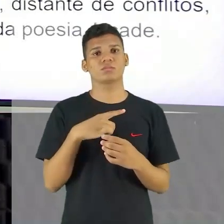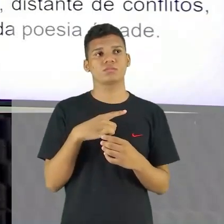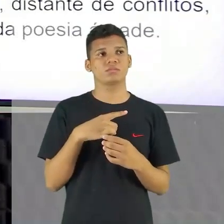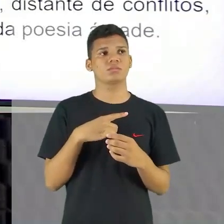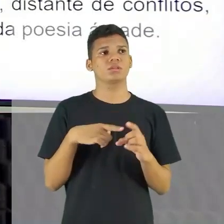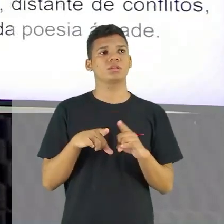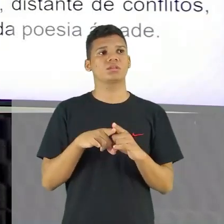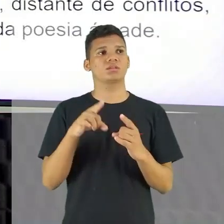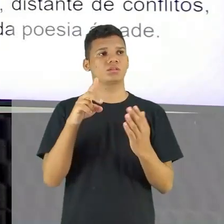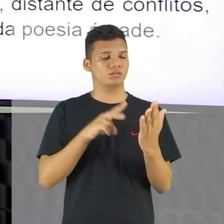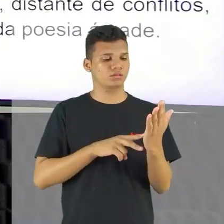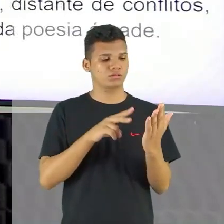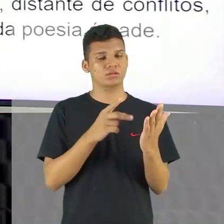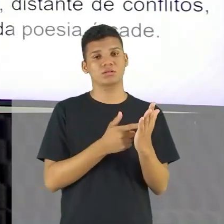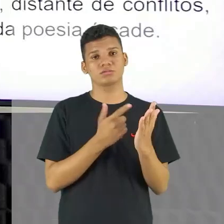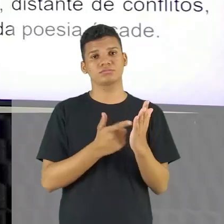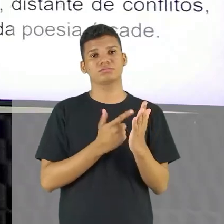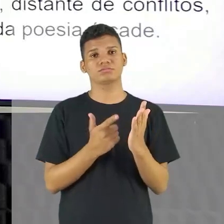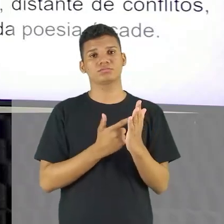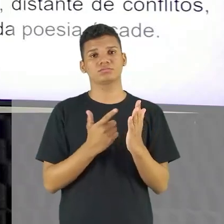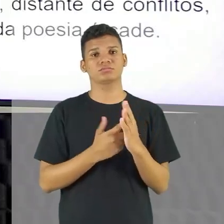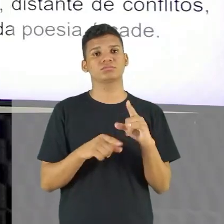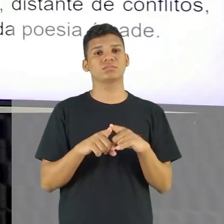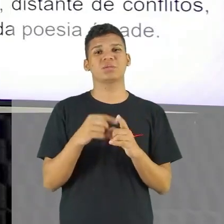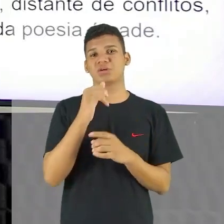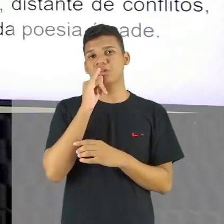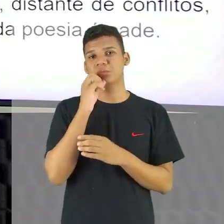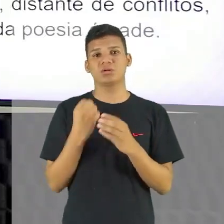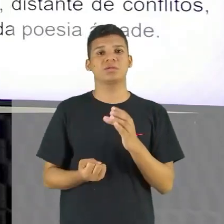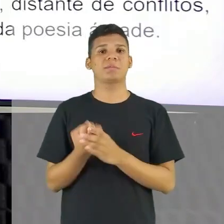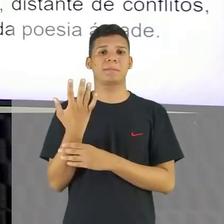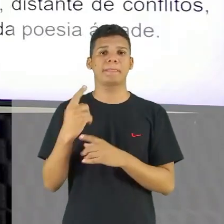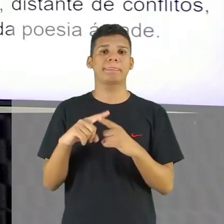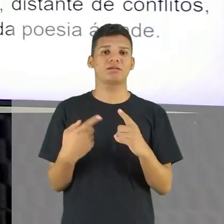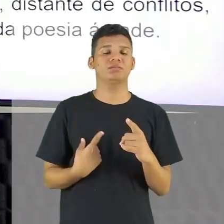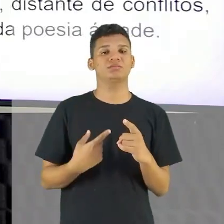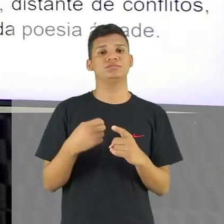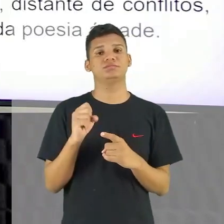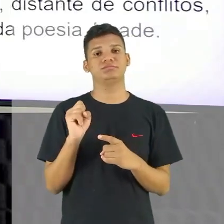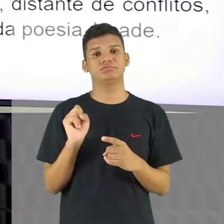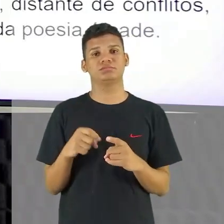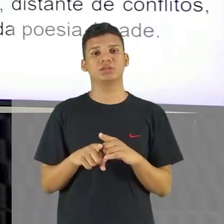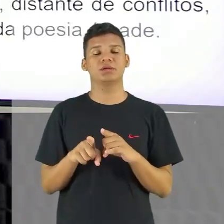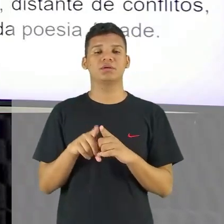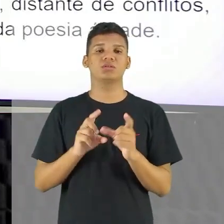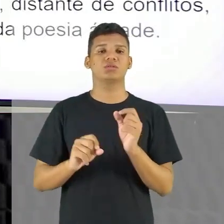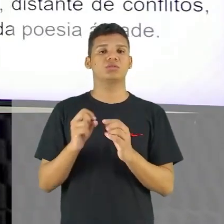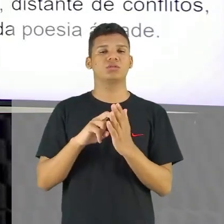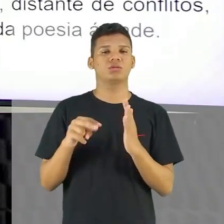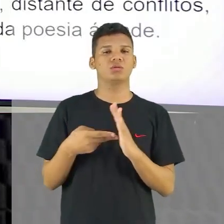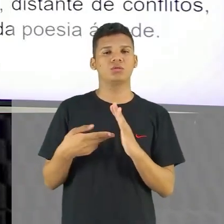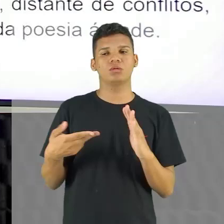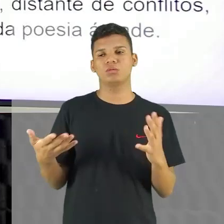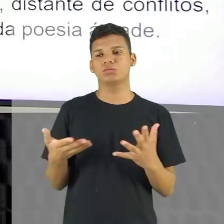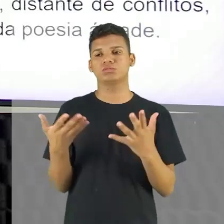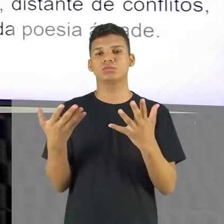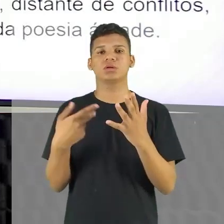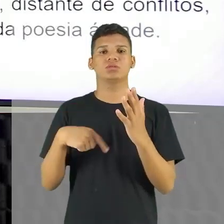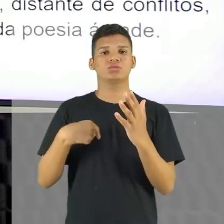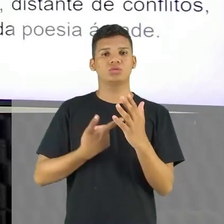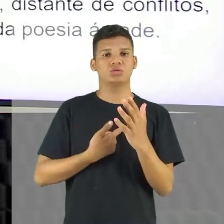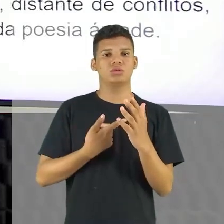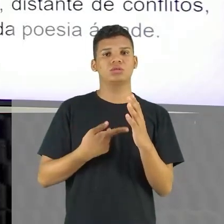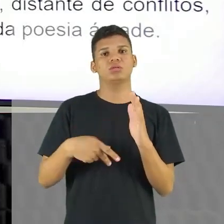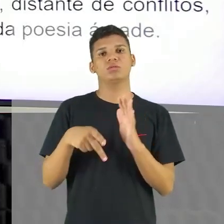é literatura, ela é modernista, tá? É uma obra assim, que exalta, né, a nossa